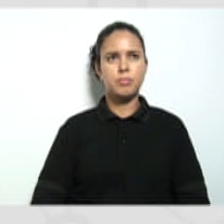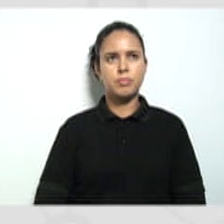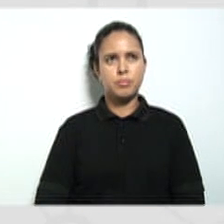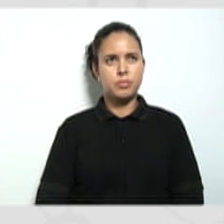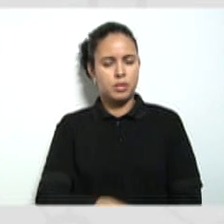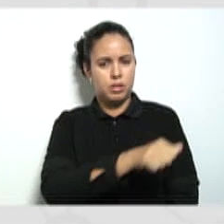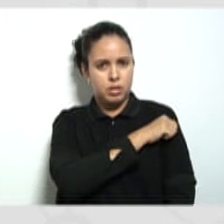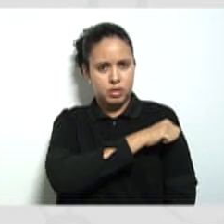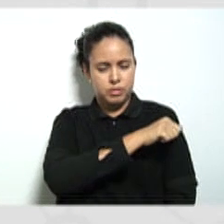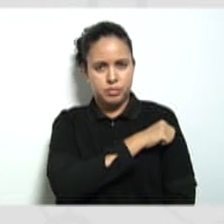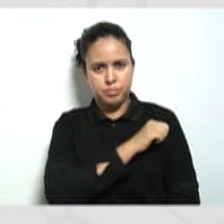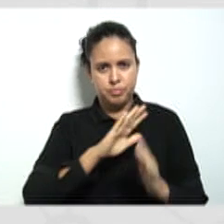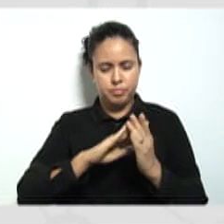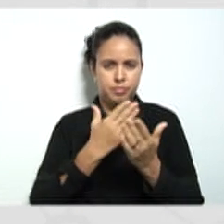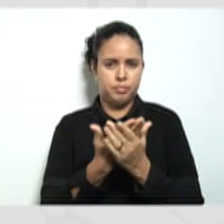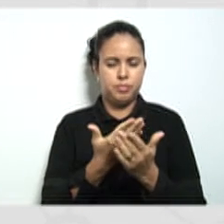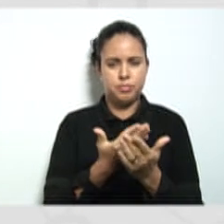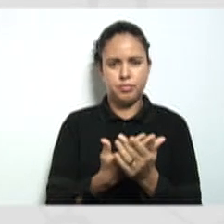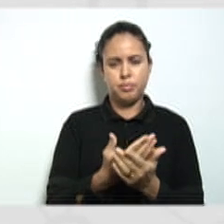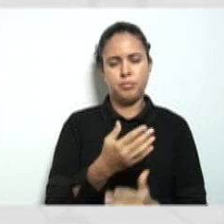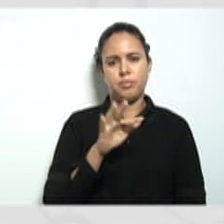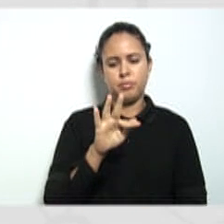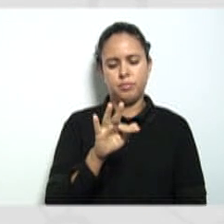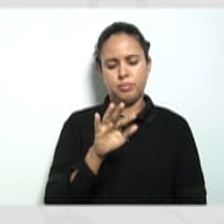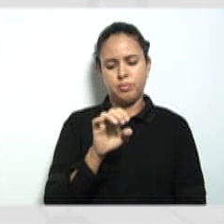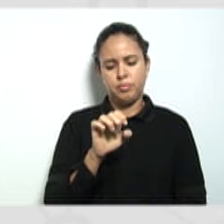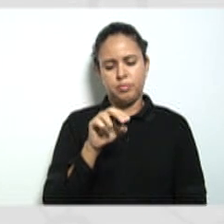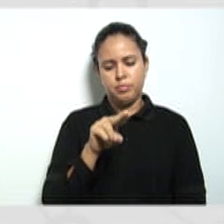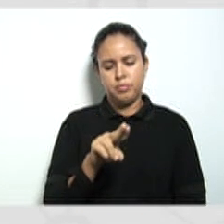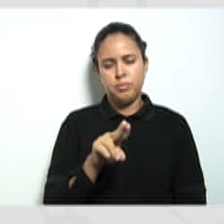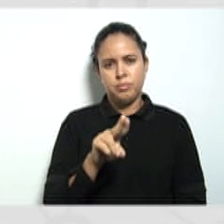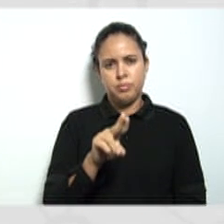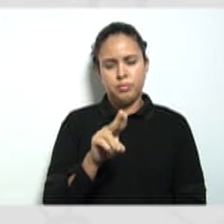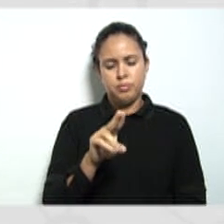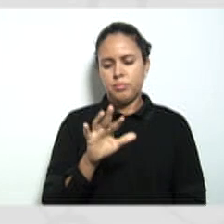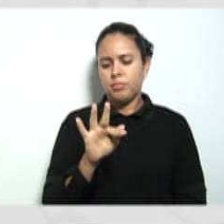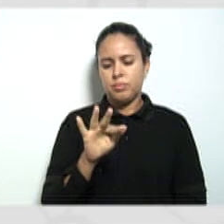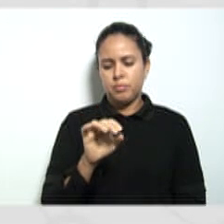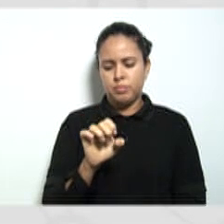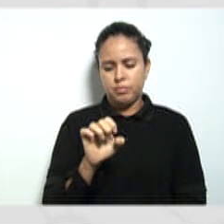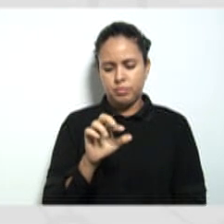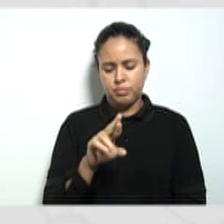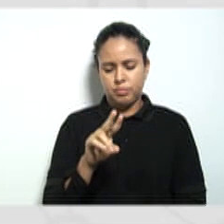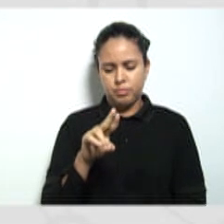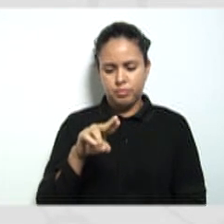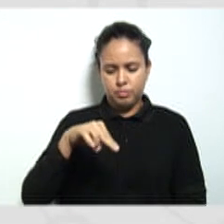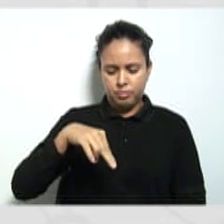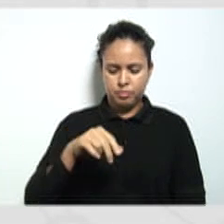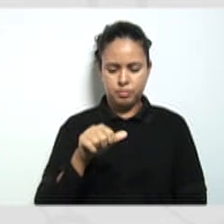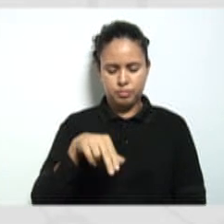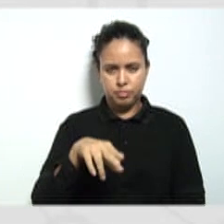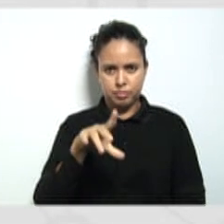aluna da Escola Fernando Souza Gomes, respondeu a questão com a letra A como resposta ao ramo